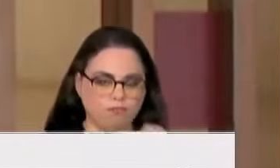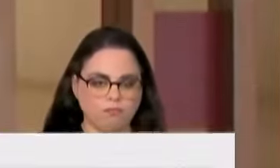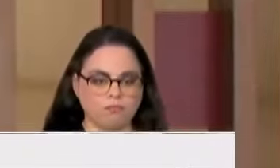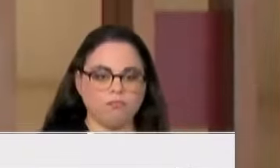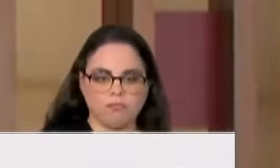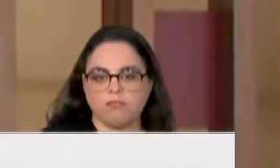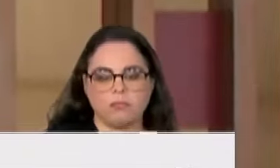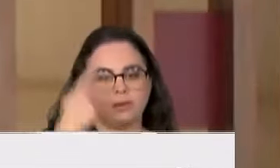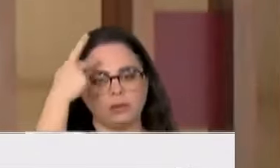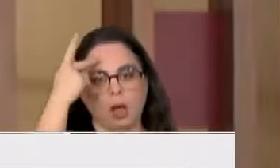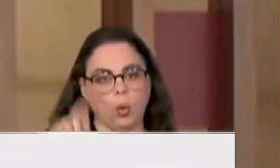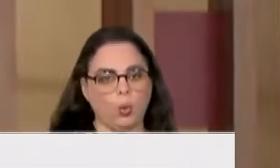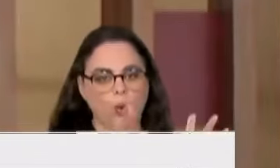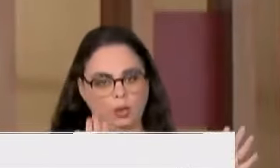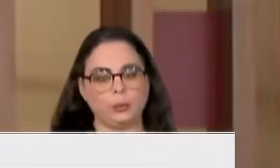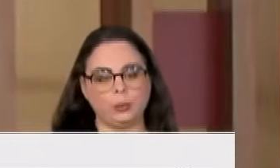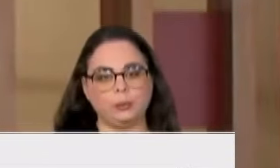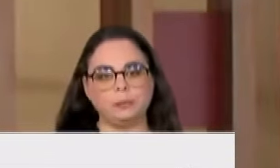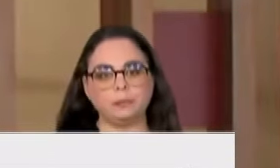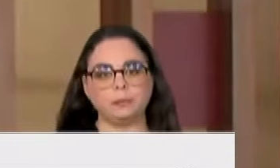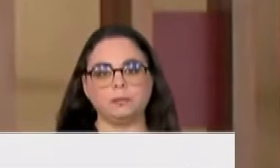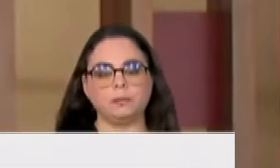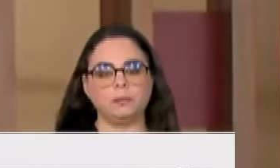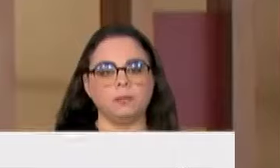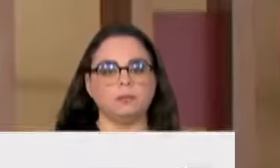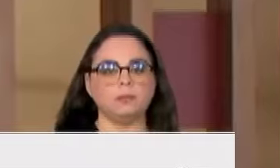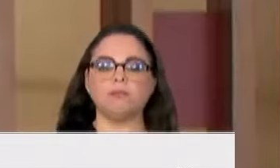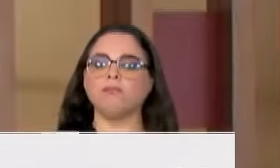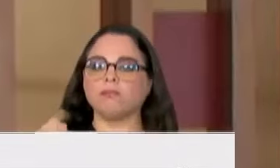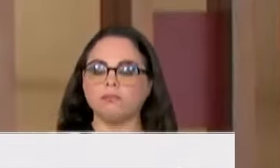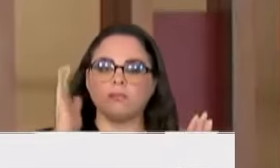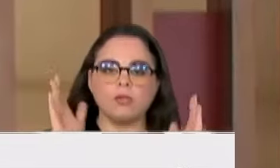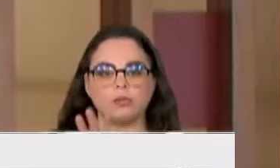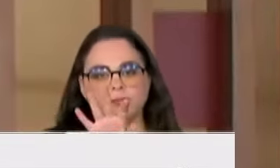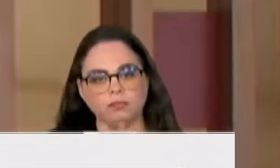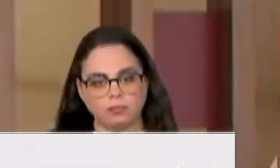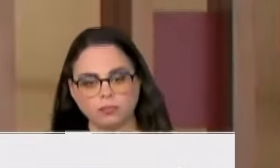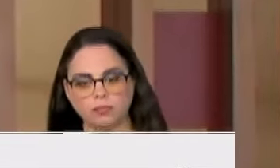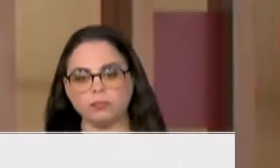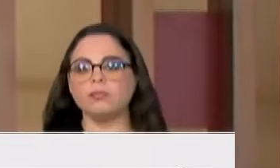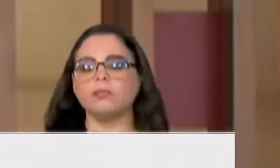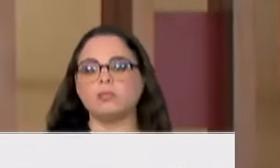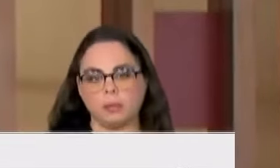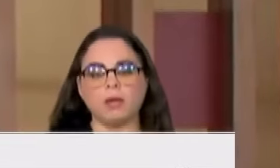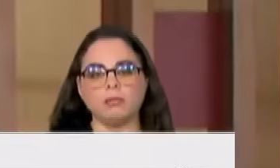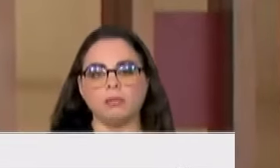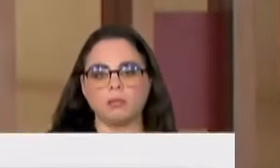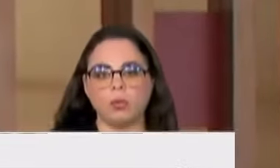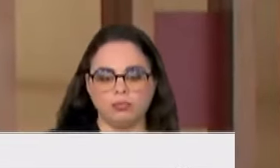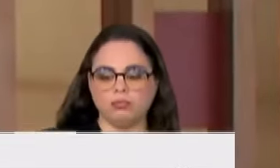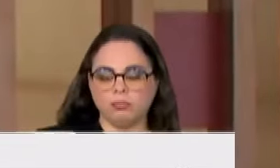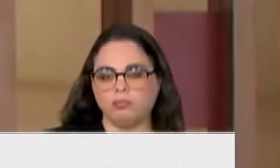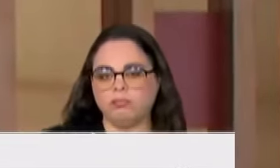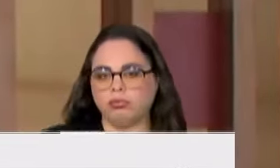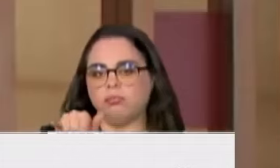aérea de Guarulhos, lá em São Paulo. Nós programamos também, planejamos já próximos voos,